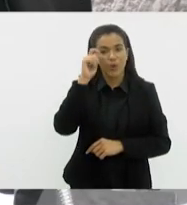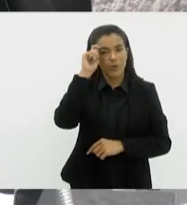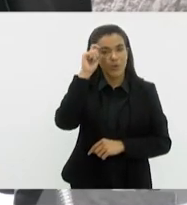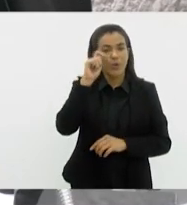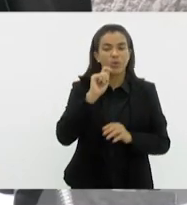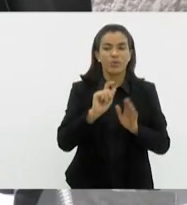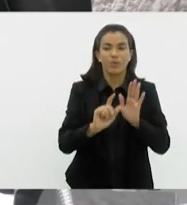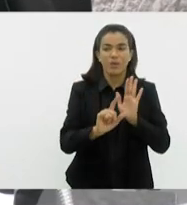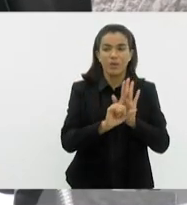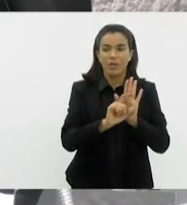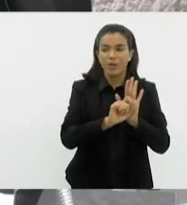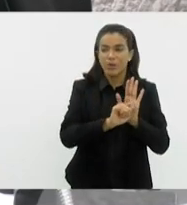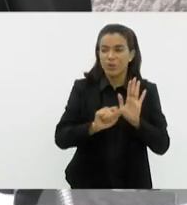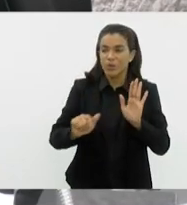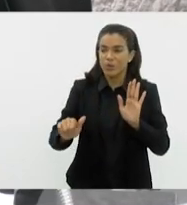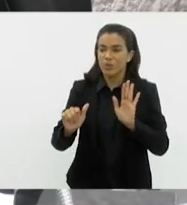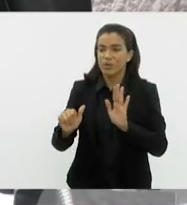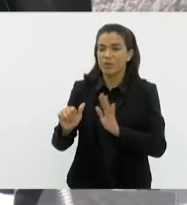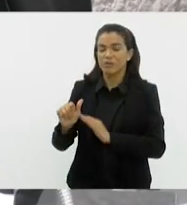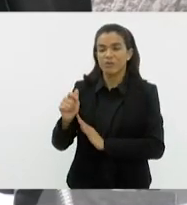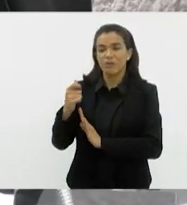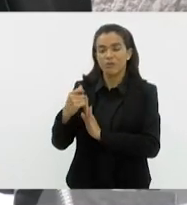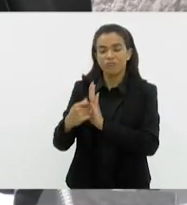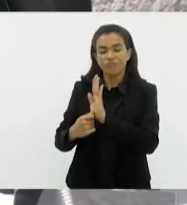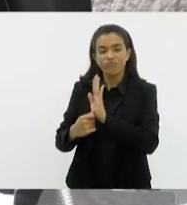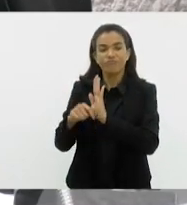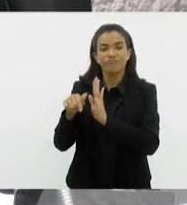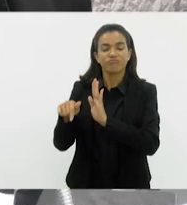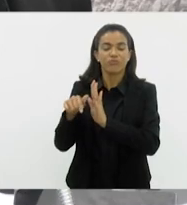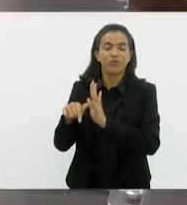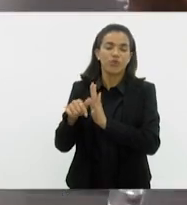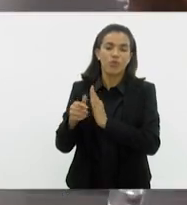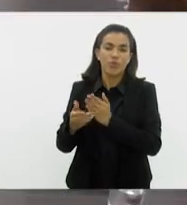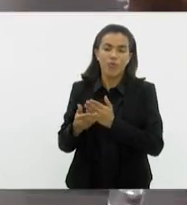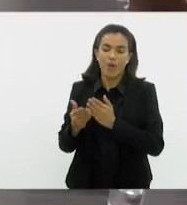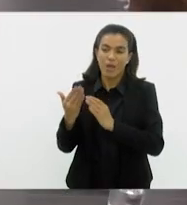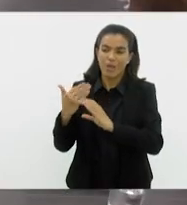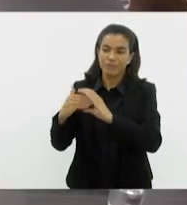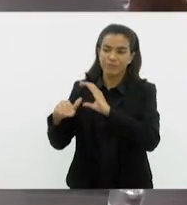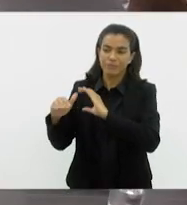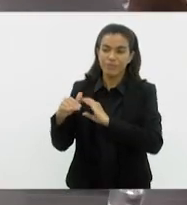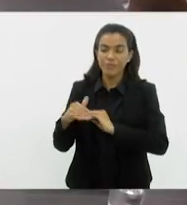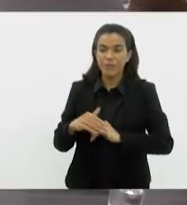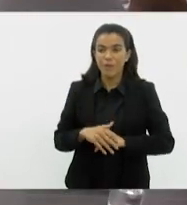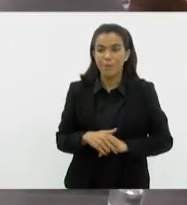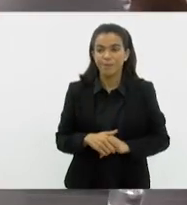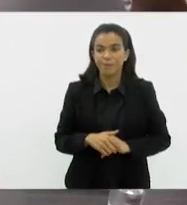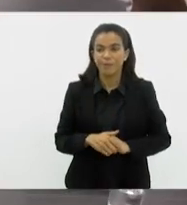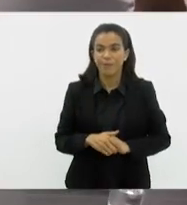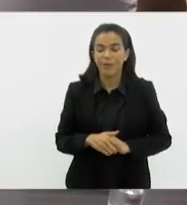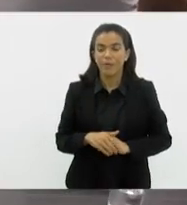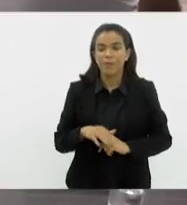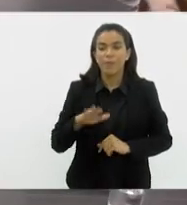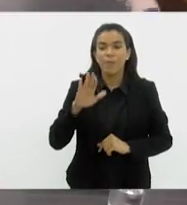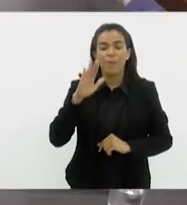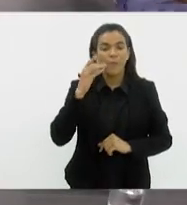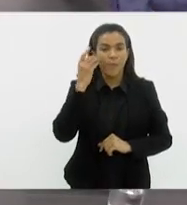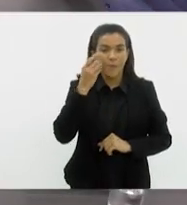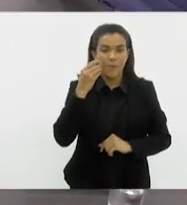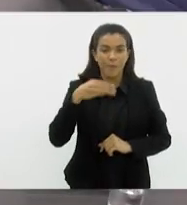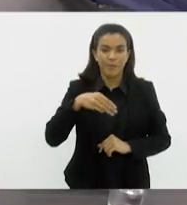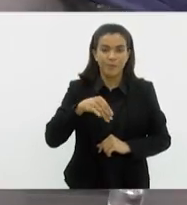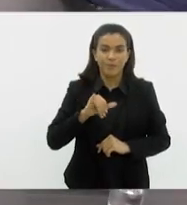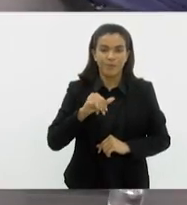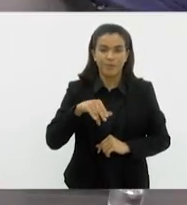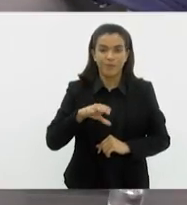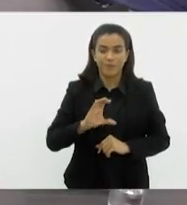de uma indicação. Né? Verdade. Então, eu vou passar a relatoria pela ordem, aqui. Presidente, deputado pela Mink. Muito rapidamente, sobre